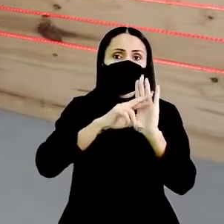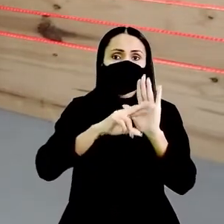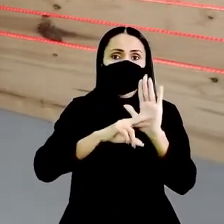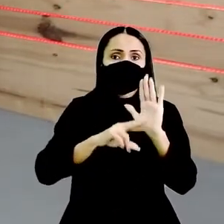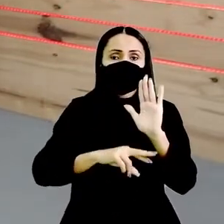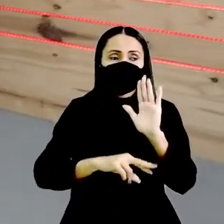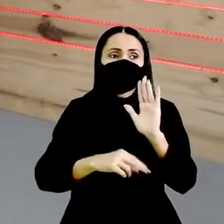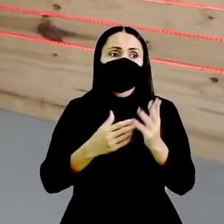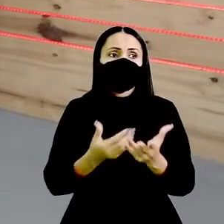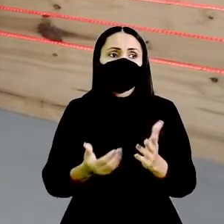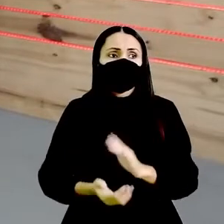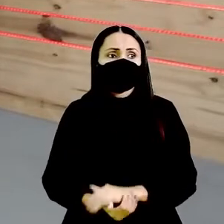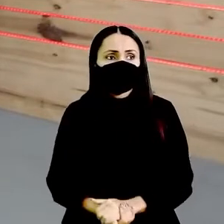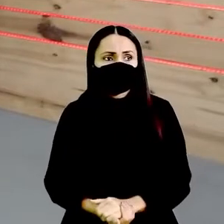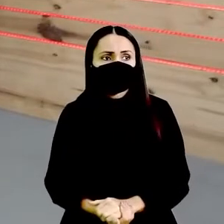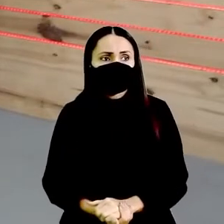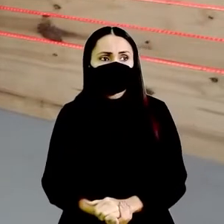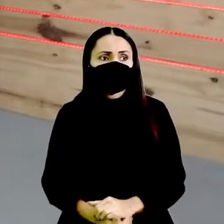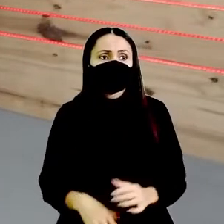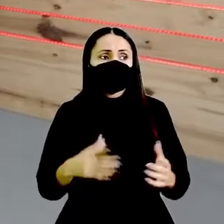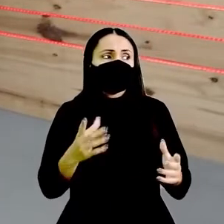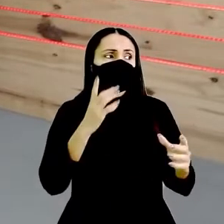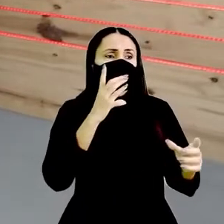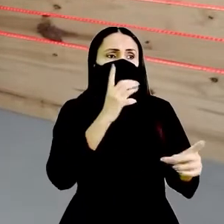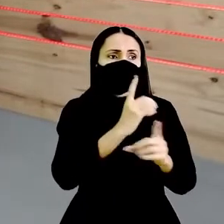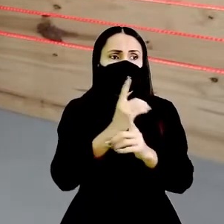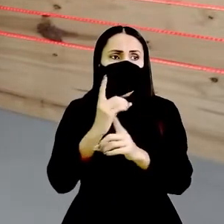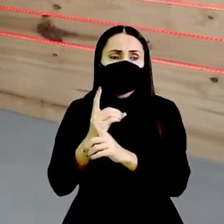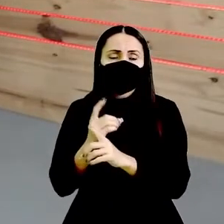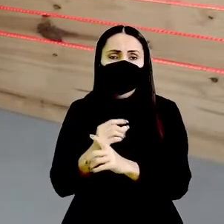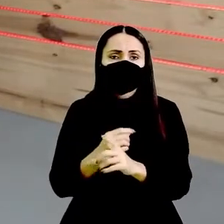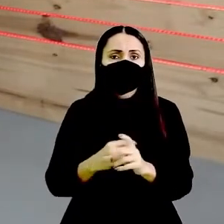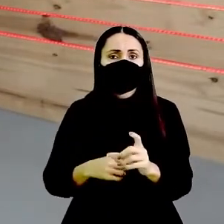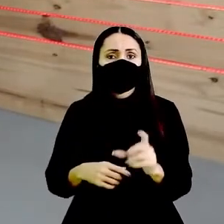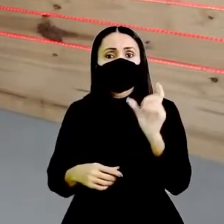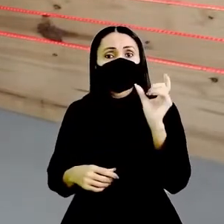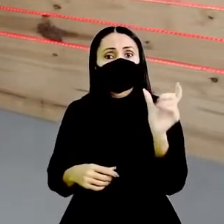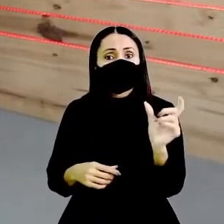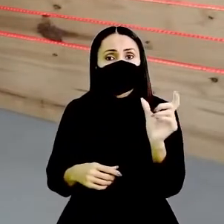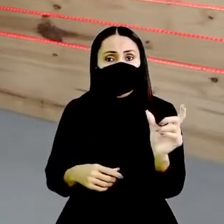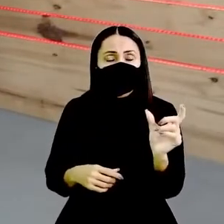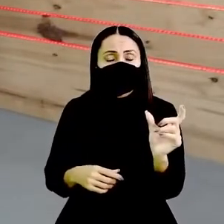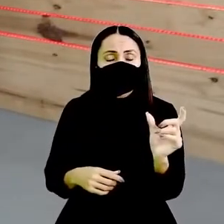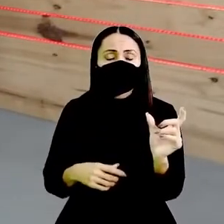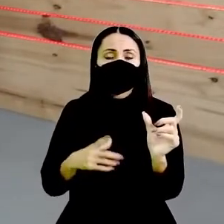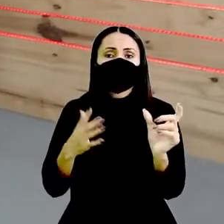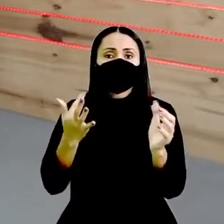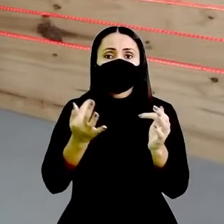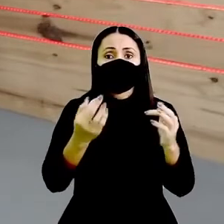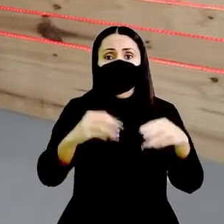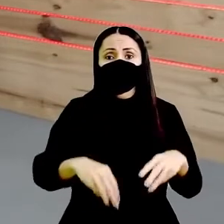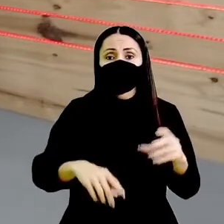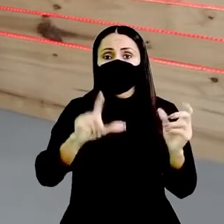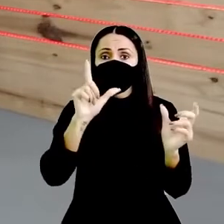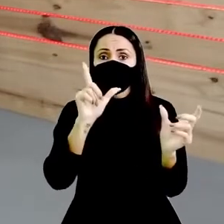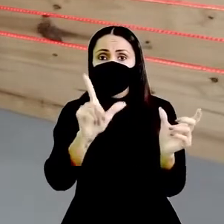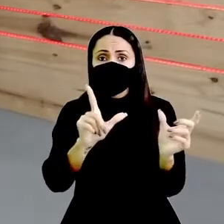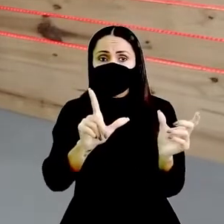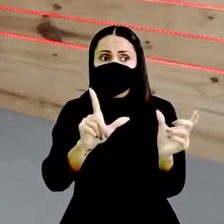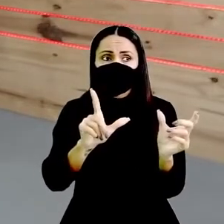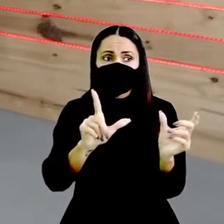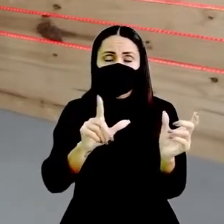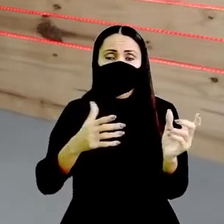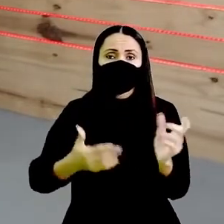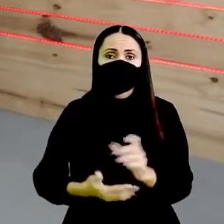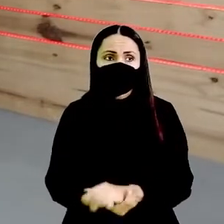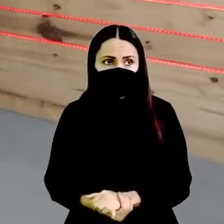digo que você acentua os paroxítonos acabados em R, você não vai acentuar os oxítonos. Você já Uma regra automaticamente